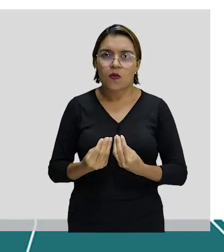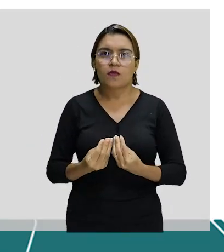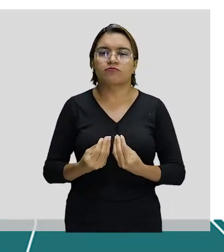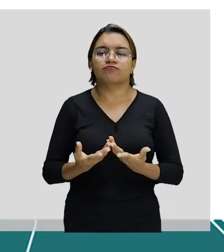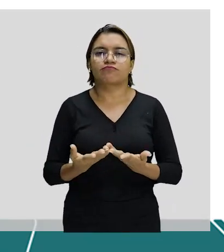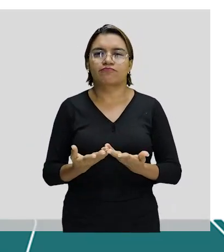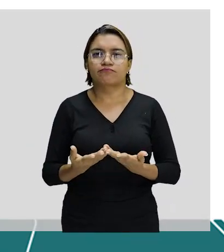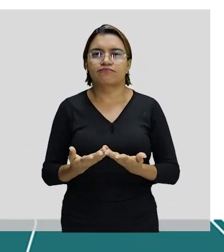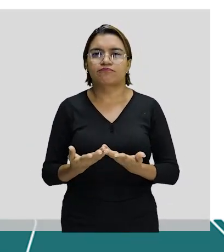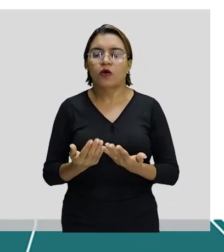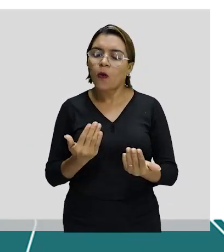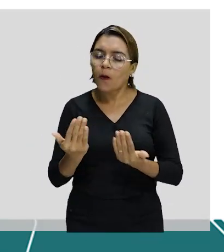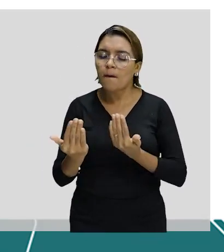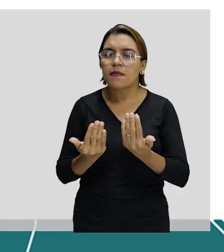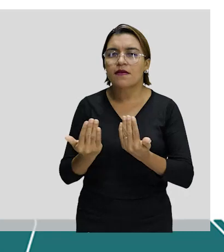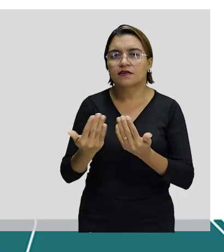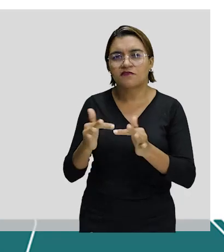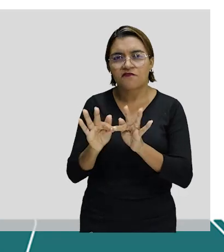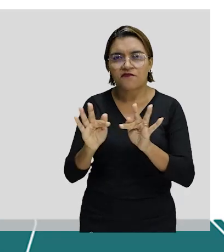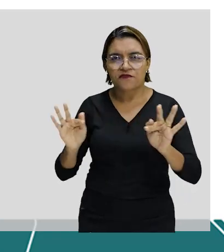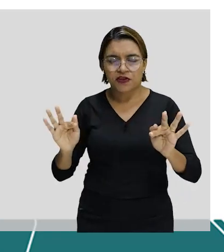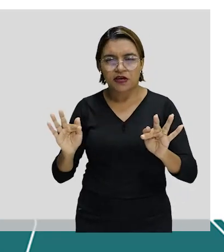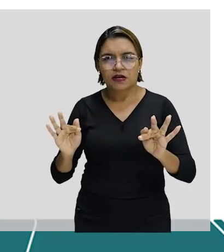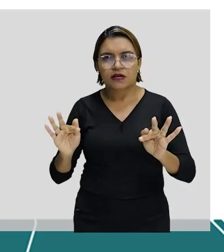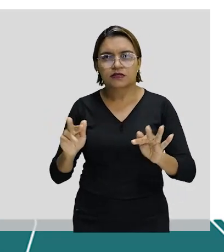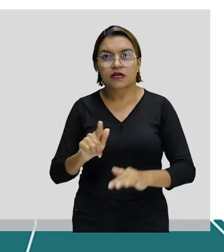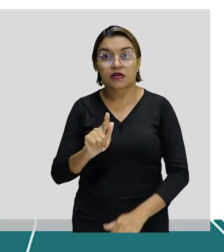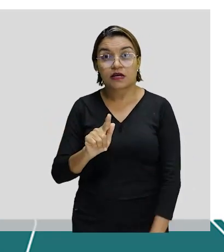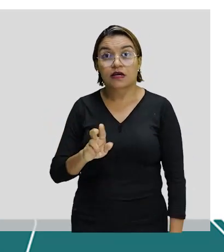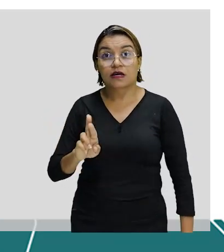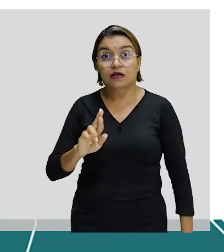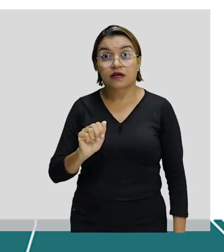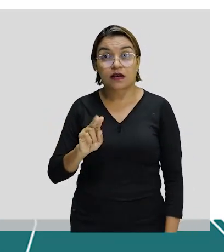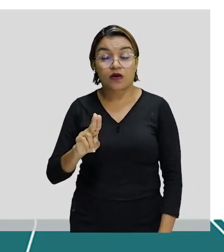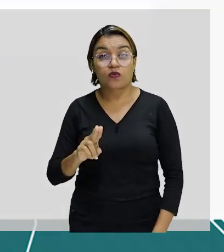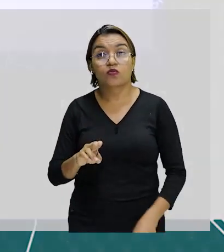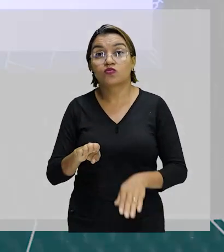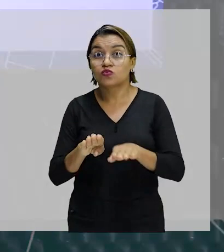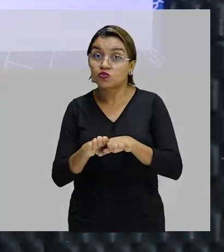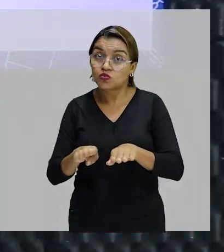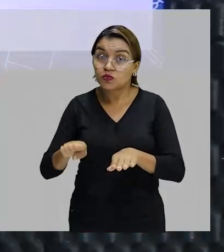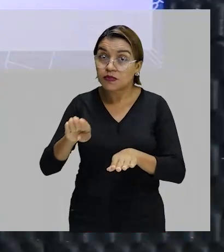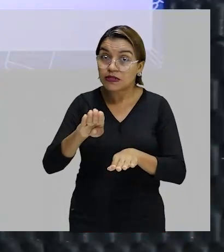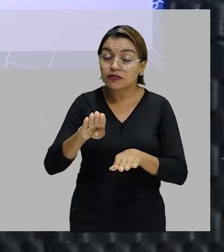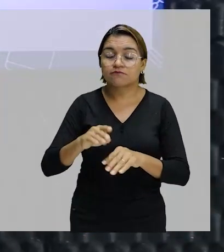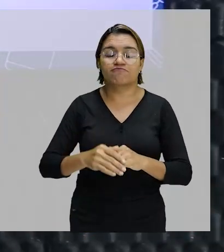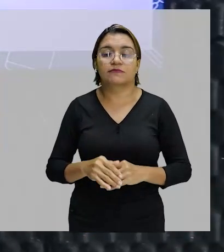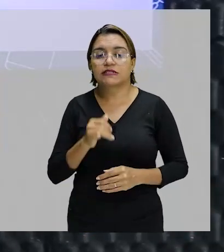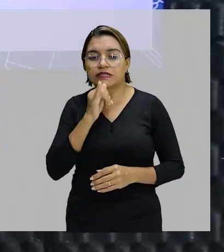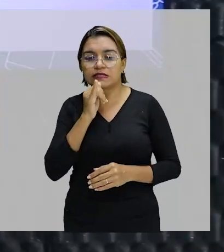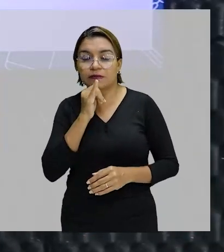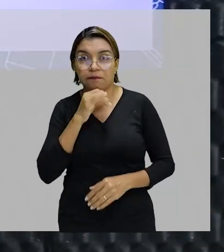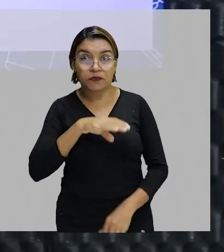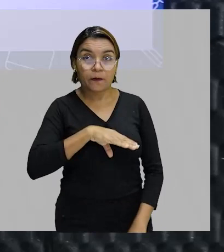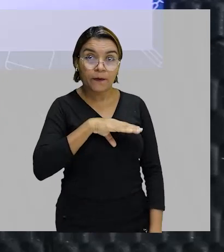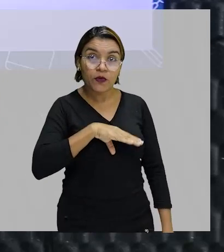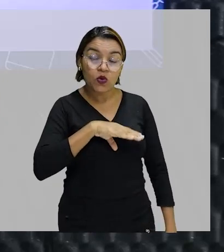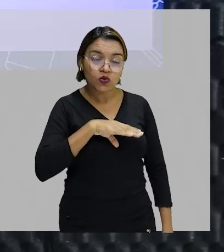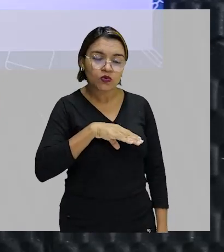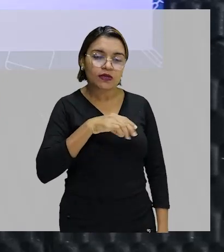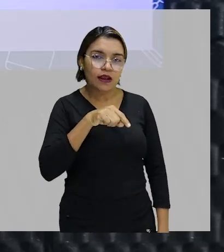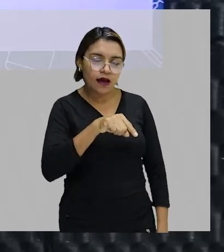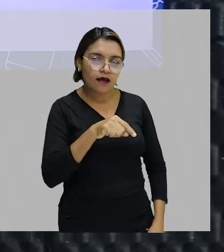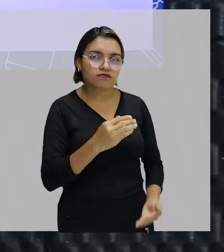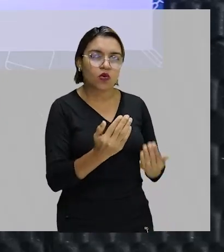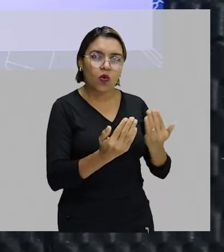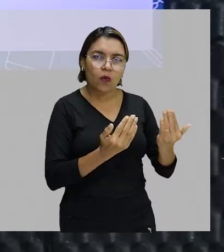construímos essas comparações e os graus de superlativo. Porque o que acontece? Da mesma forma que na língua portuguesa, se você quer comparar,